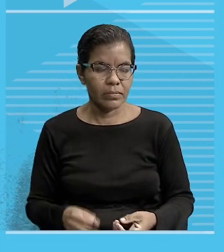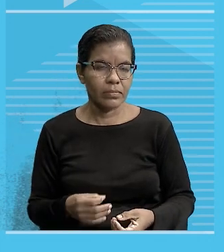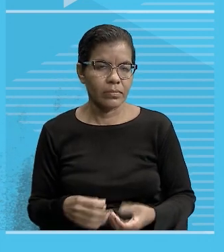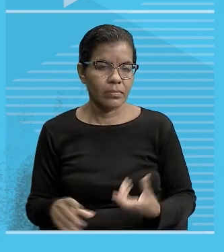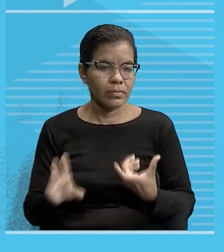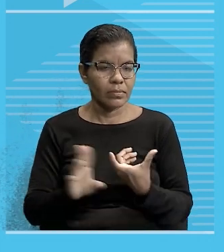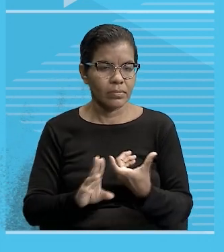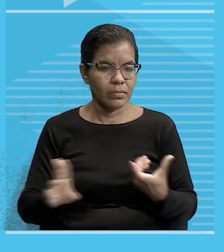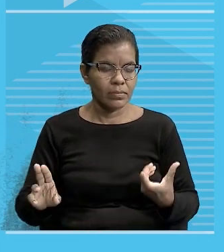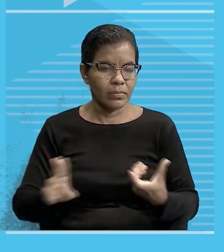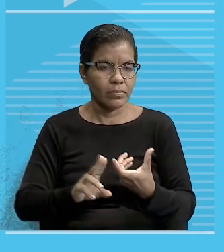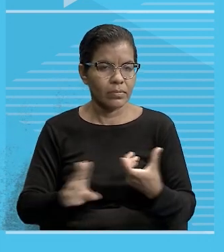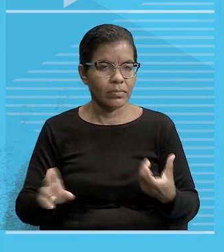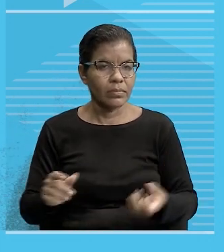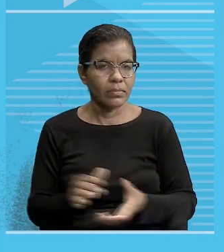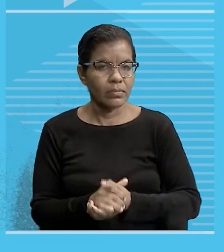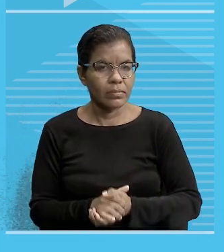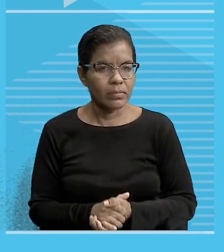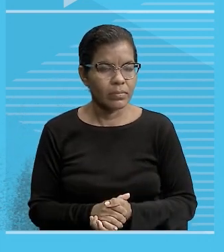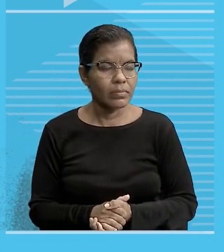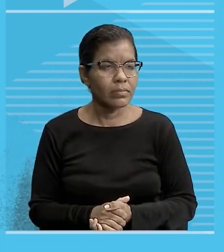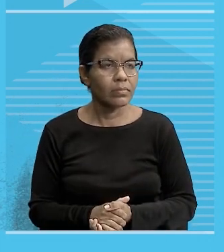a lacuna